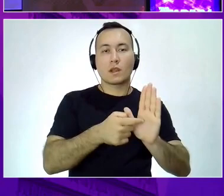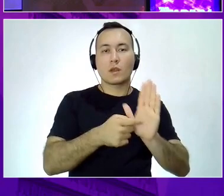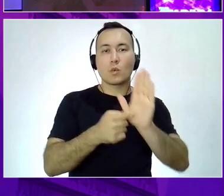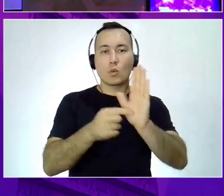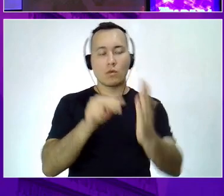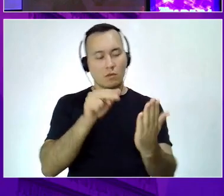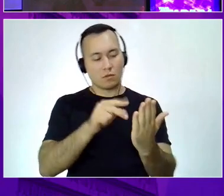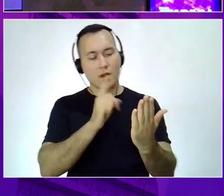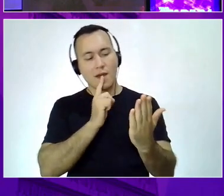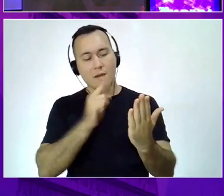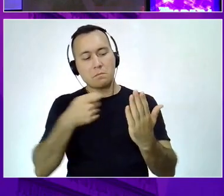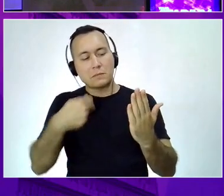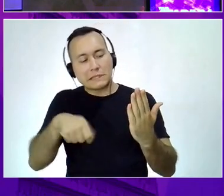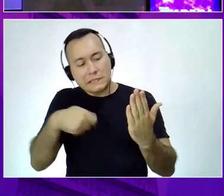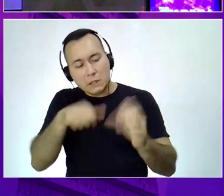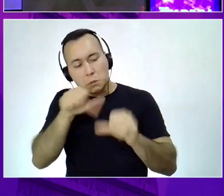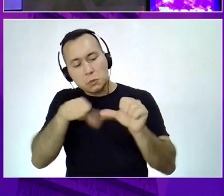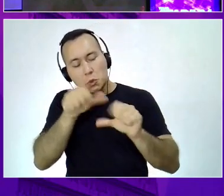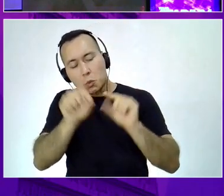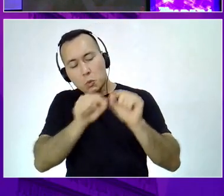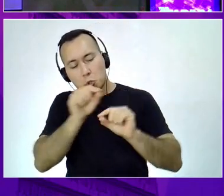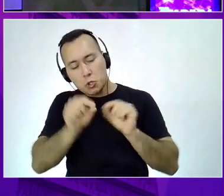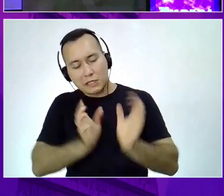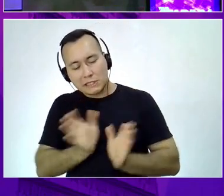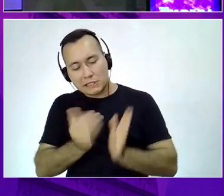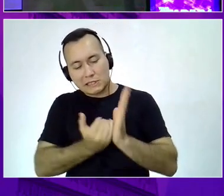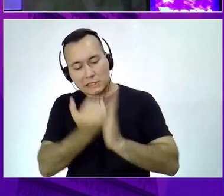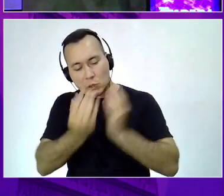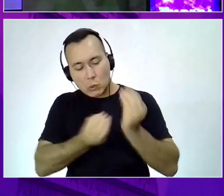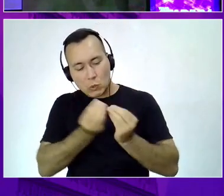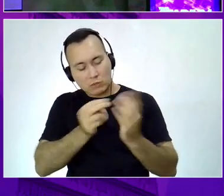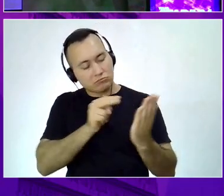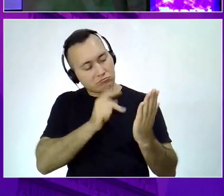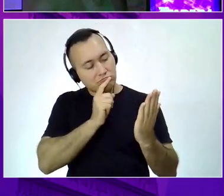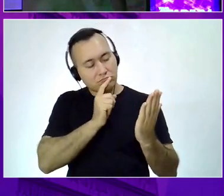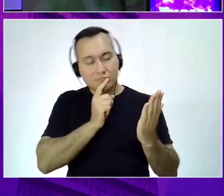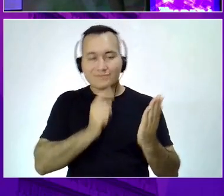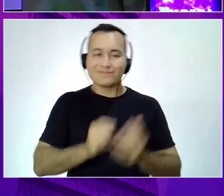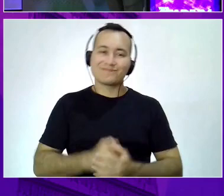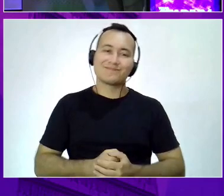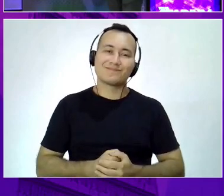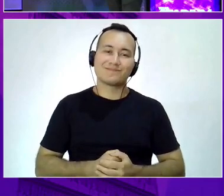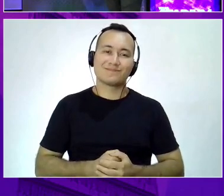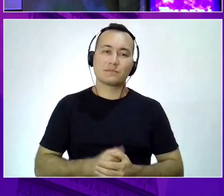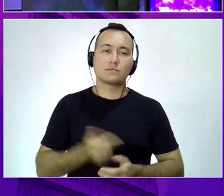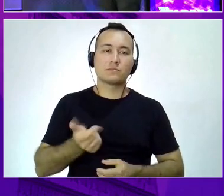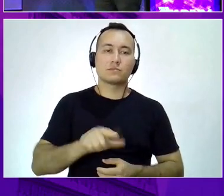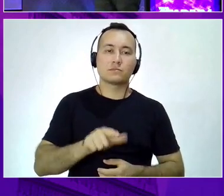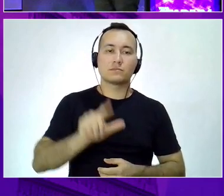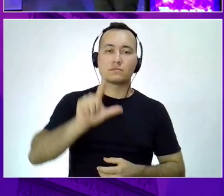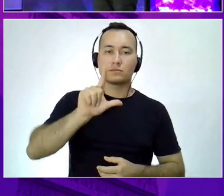E o chuchuzinho, que eu adoro, que é o Lighthouse, que ele traz conceitos de performance,